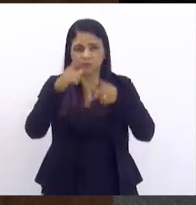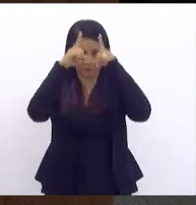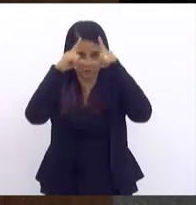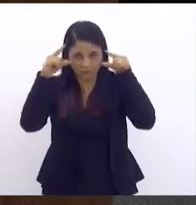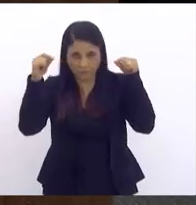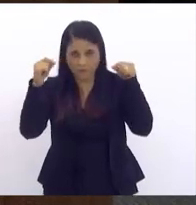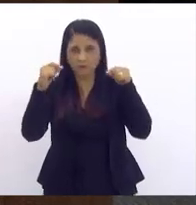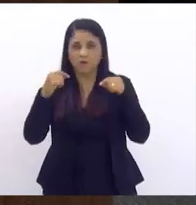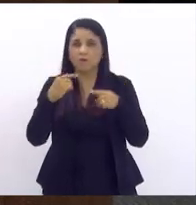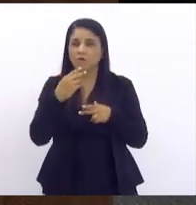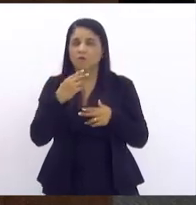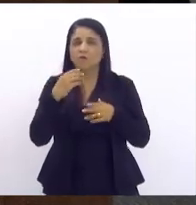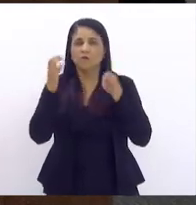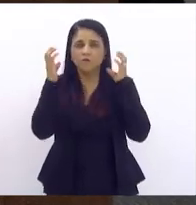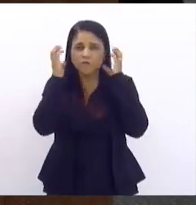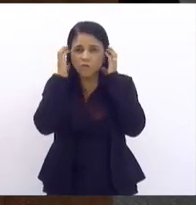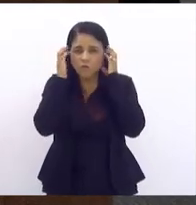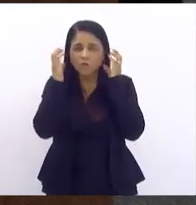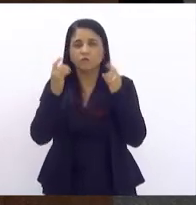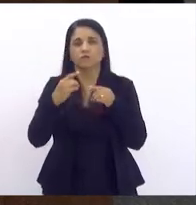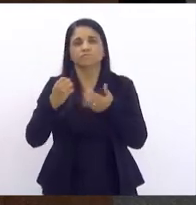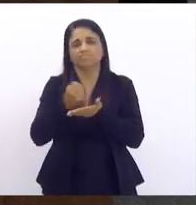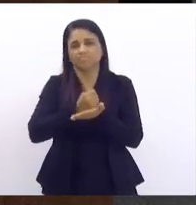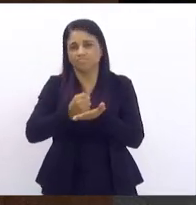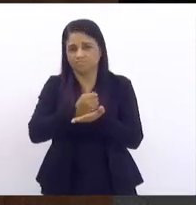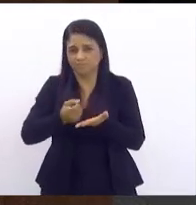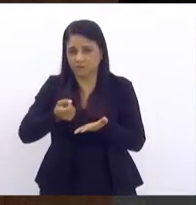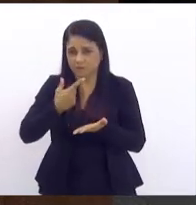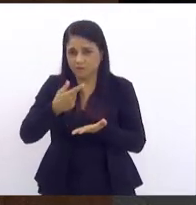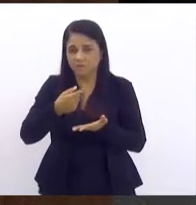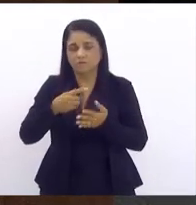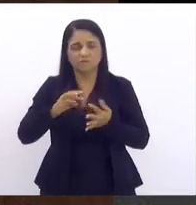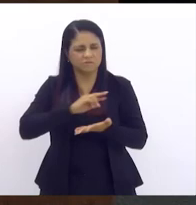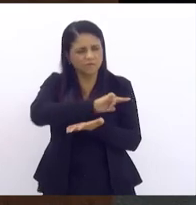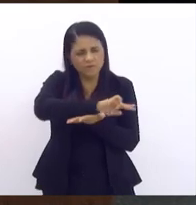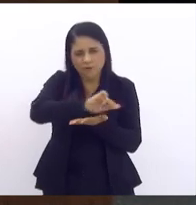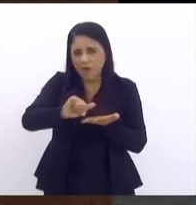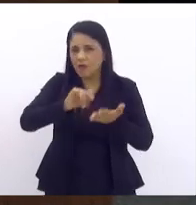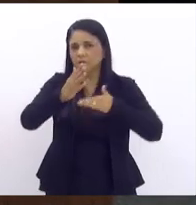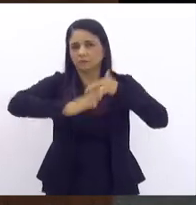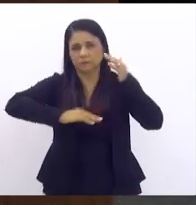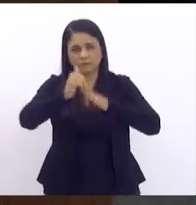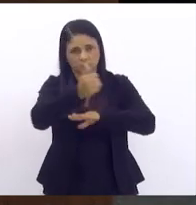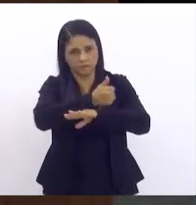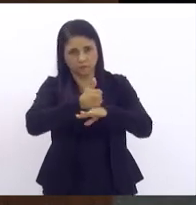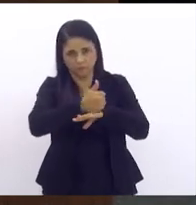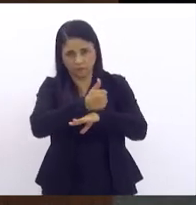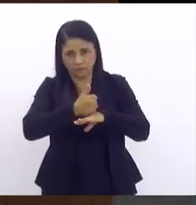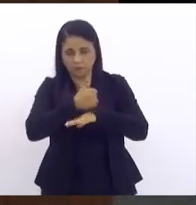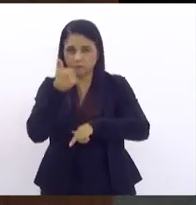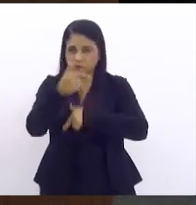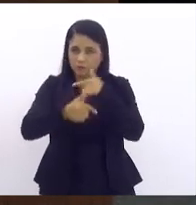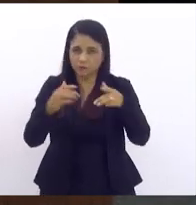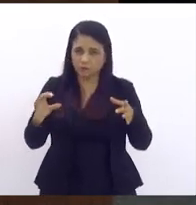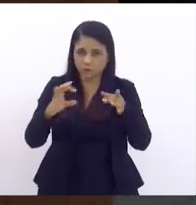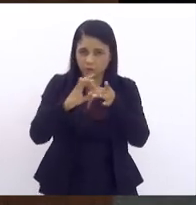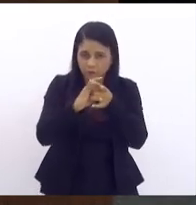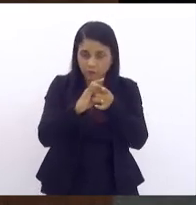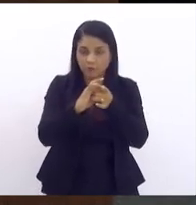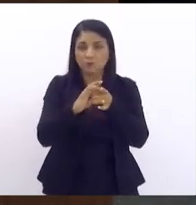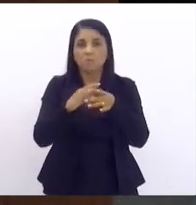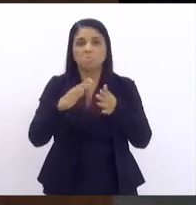enfermeiros, fonoaudiólogos, farmacêuticos, né? De modo que a gente possa não só melhorar